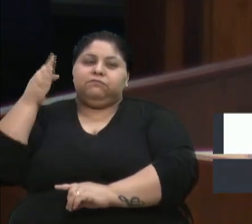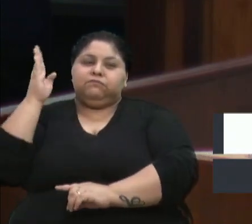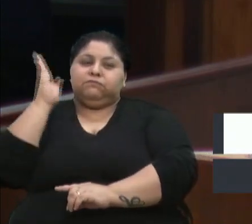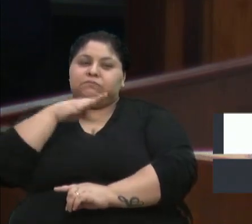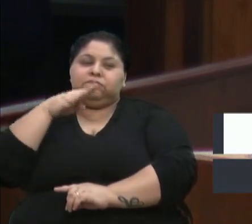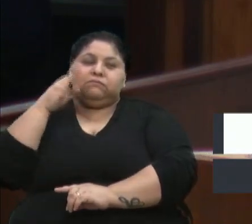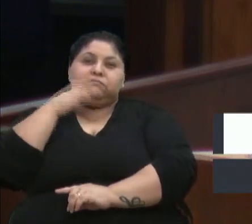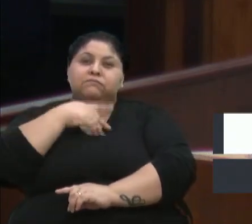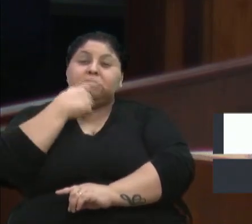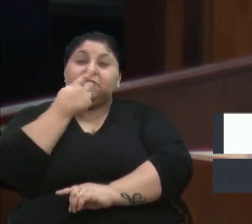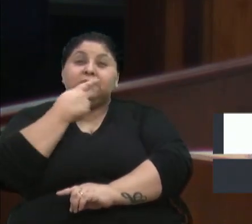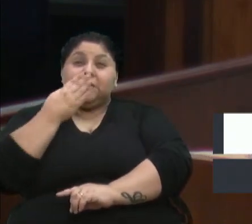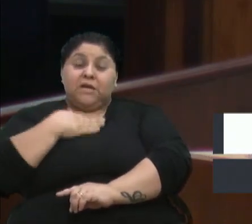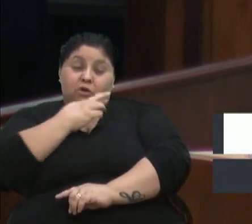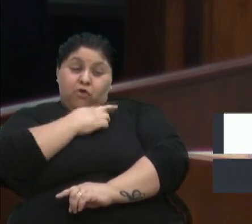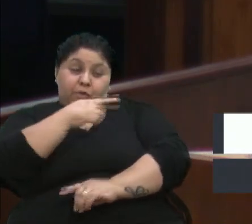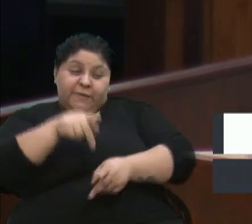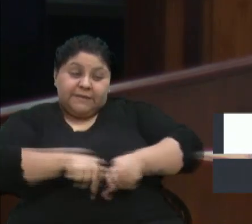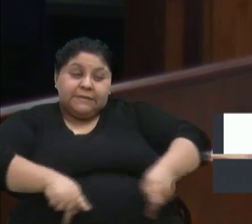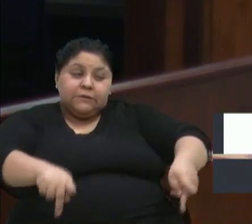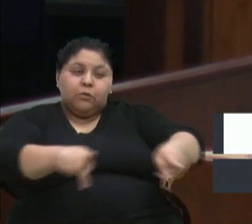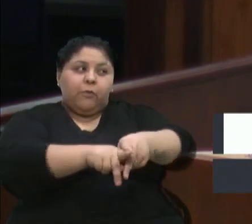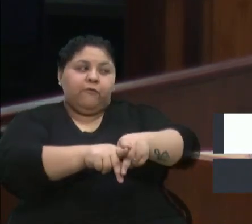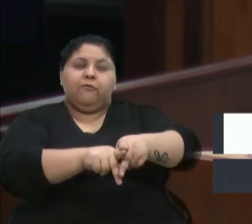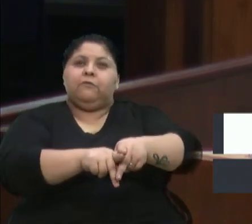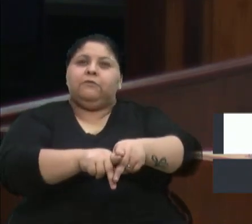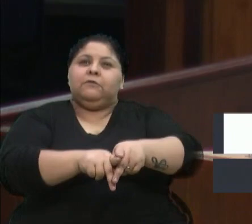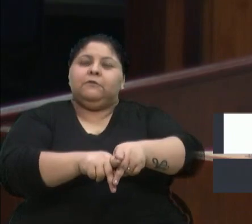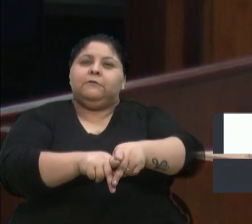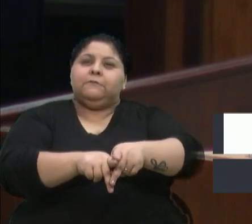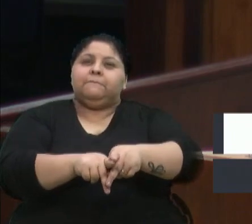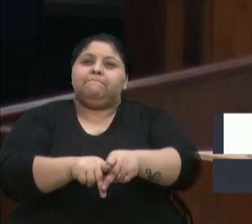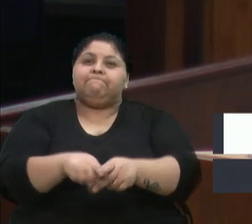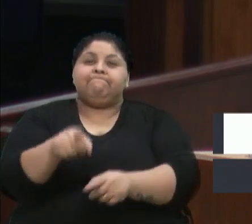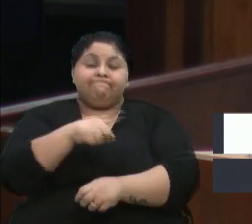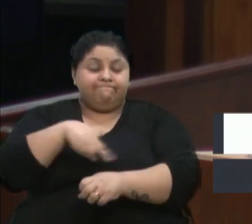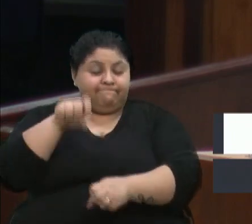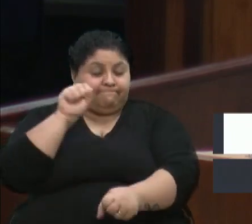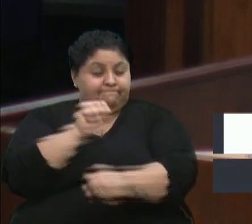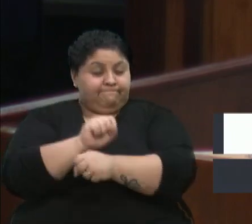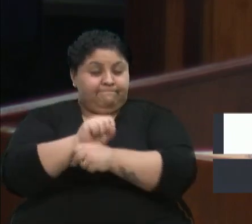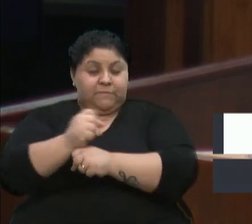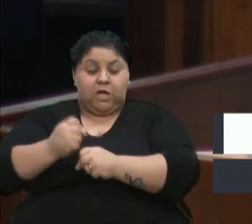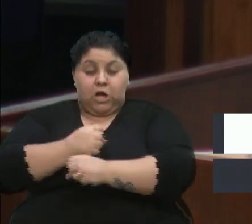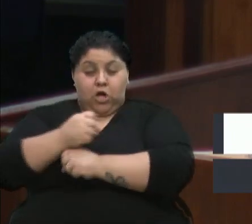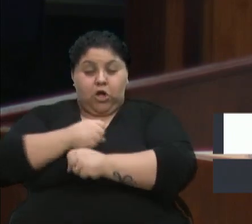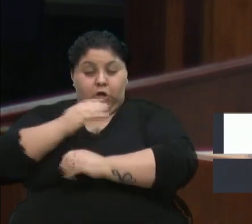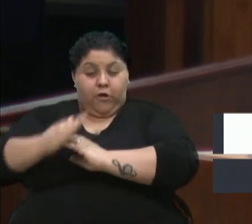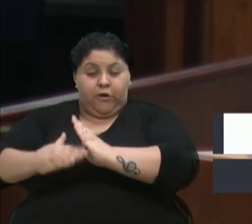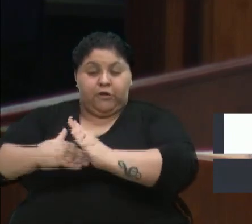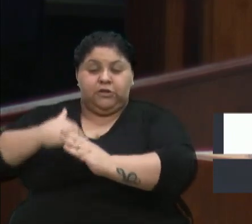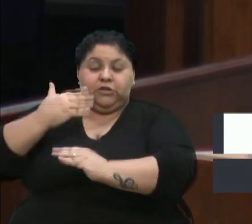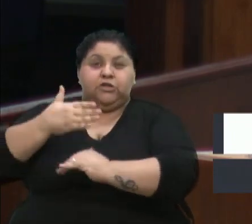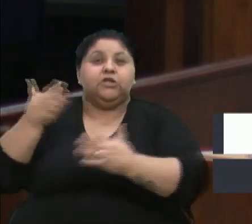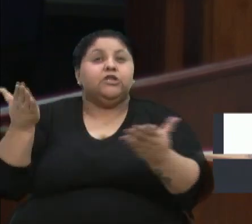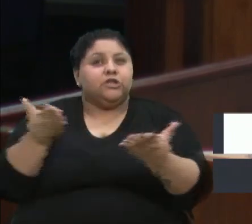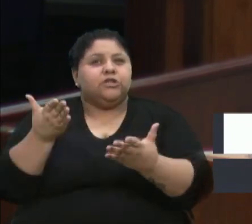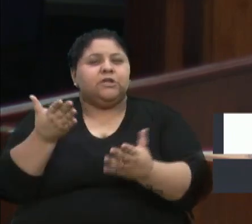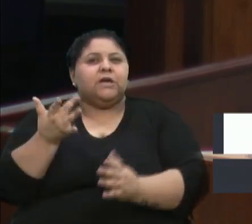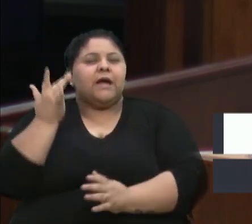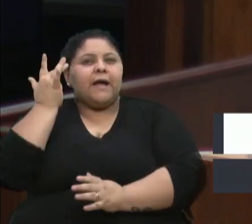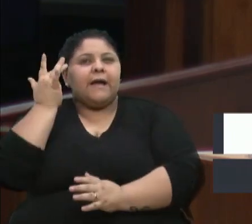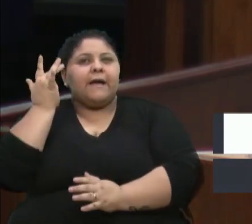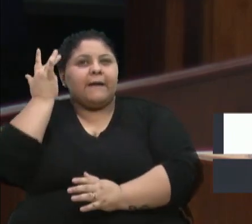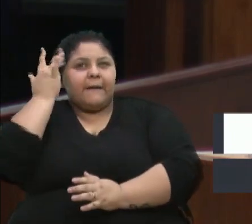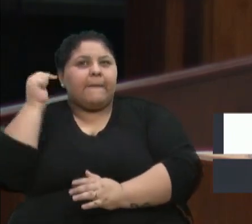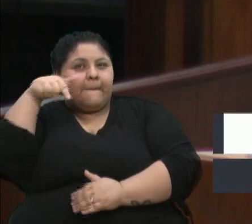eleito democraticamente. E espero que o ano que vem, já que amanhã estaremos aqui